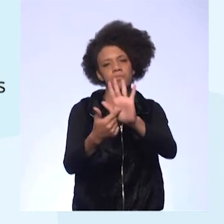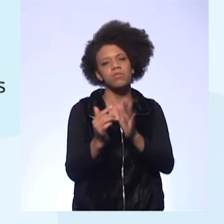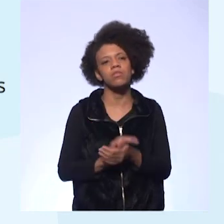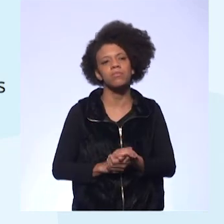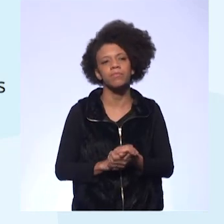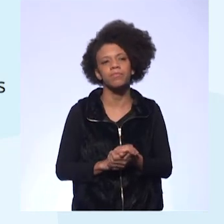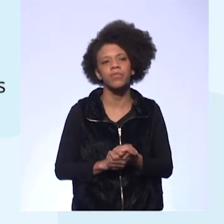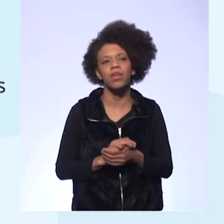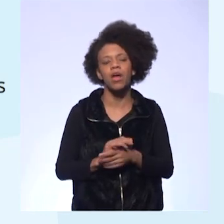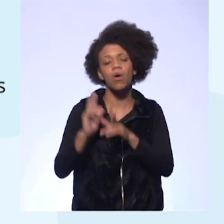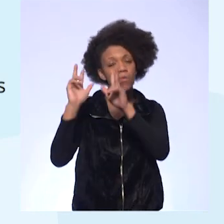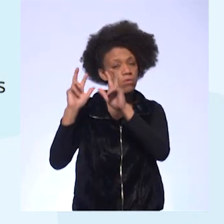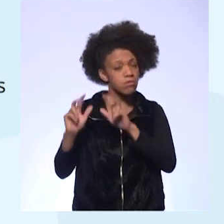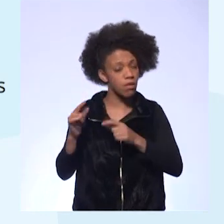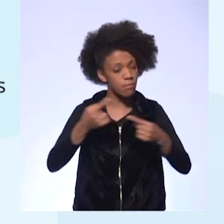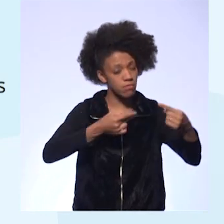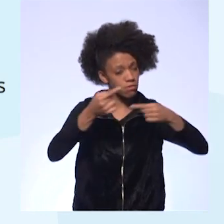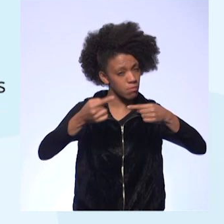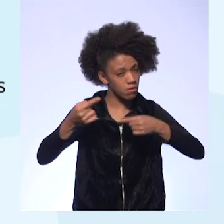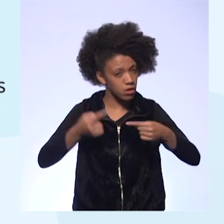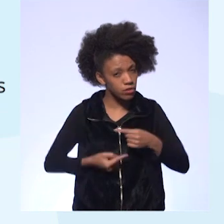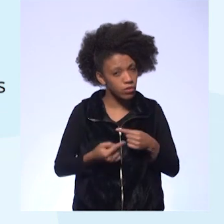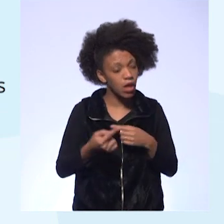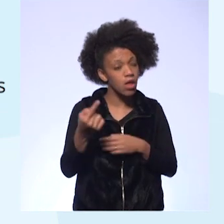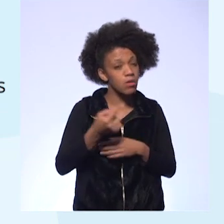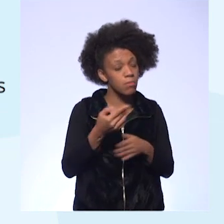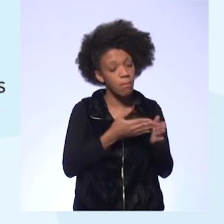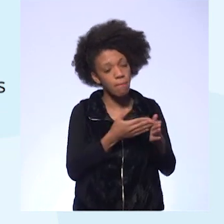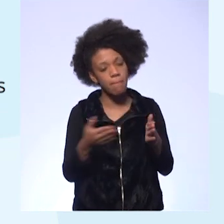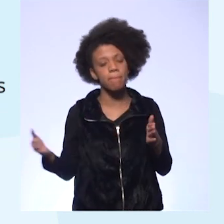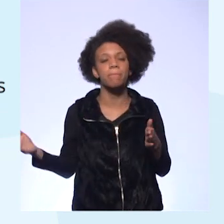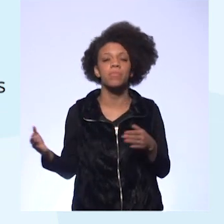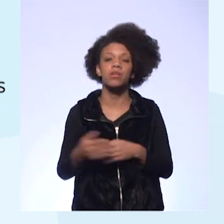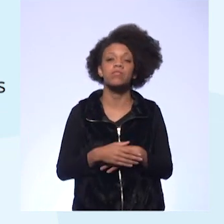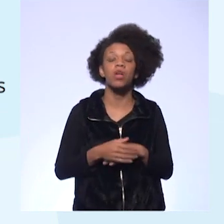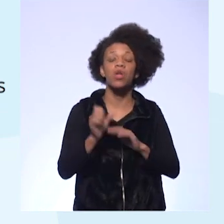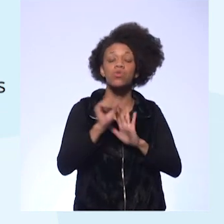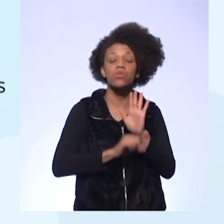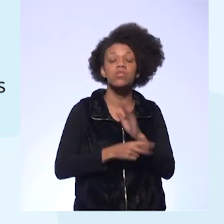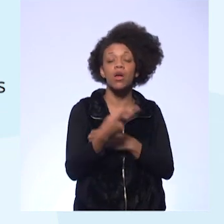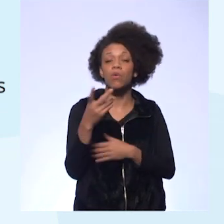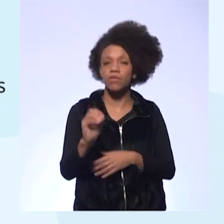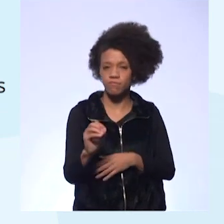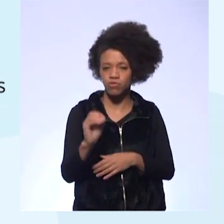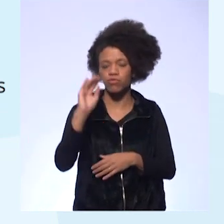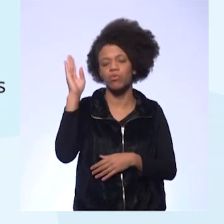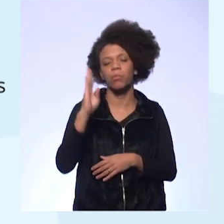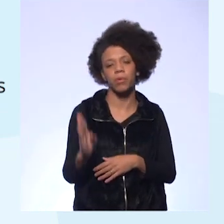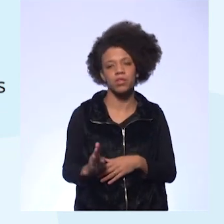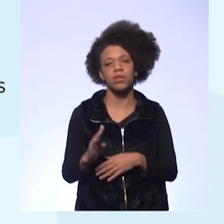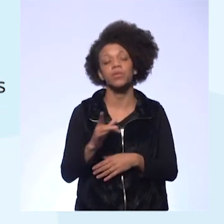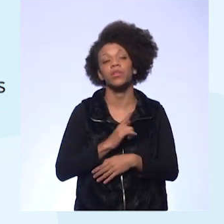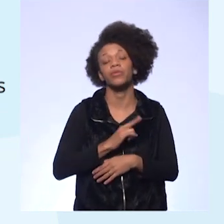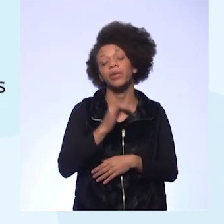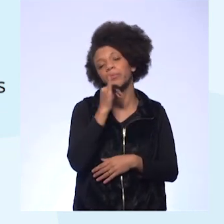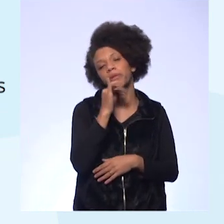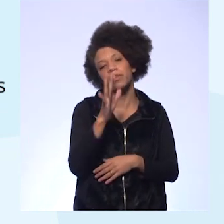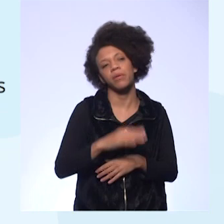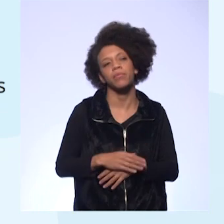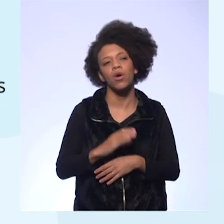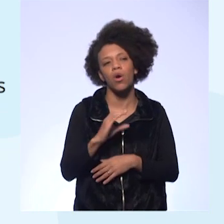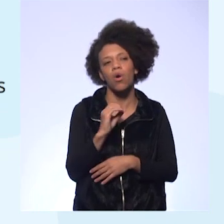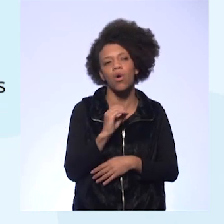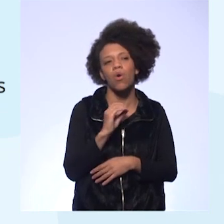os aspectos políticos desses primeiros anos do século XX no Brasil, tá? Então, nós temos, por exemplo, a questão